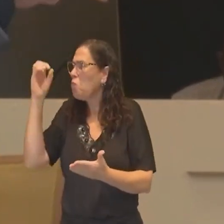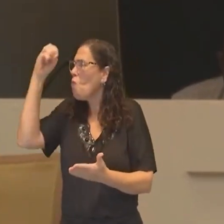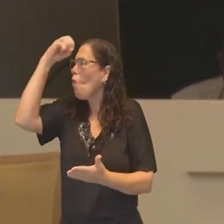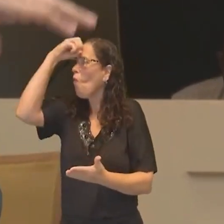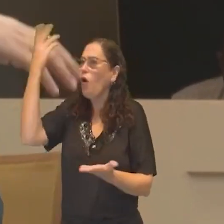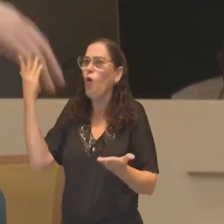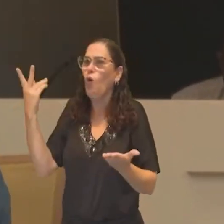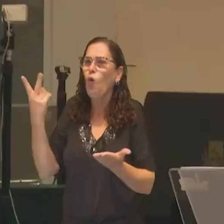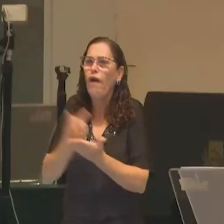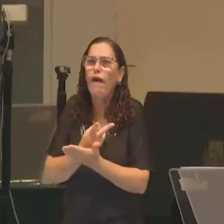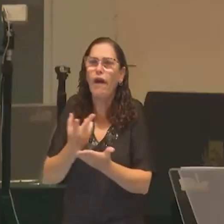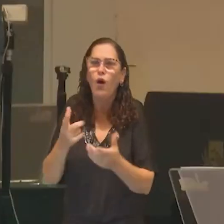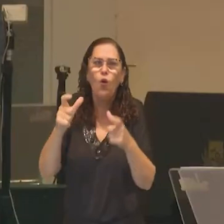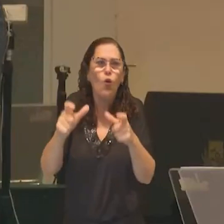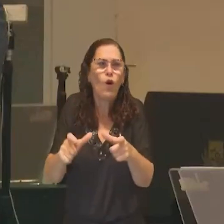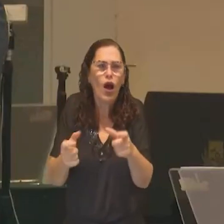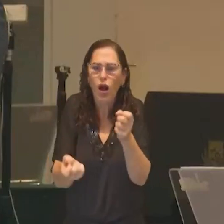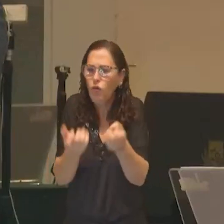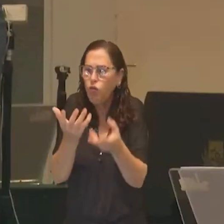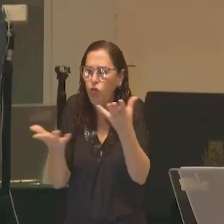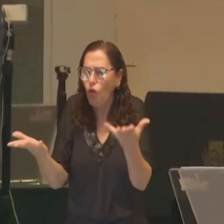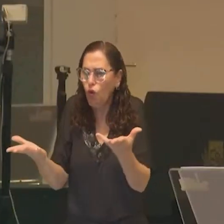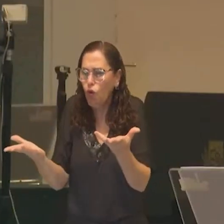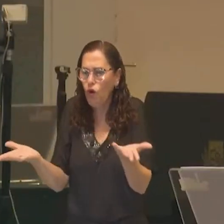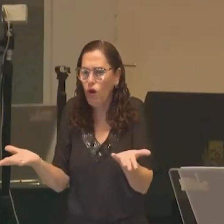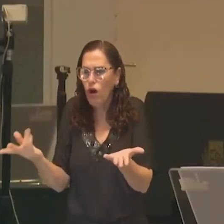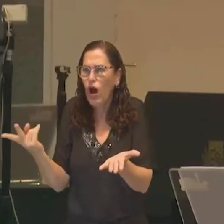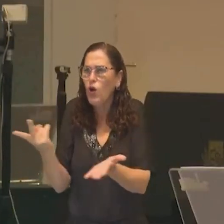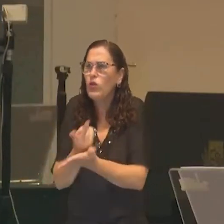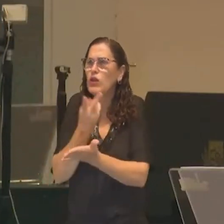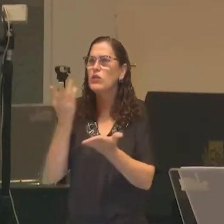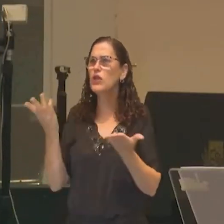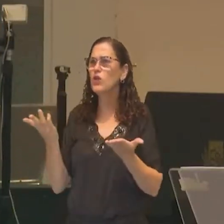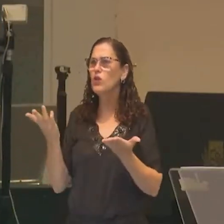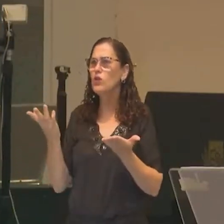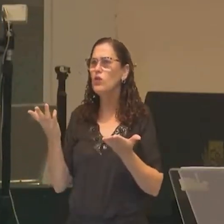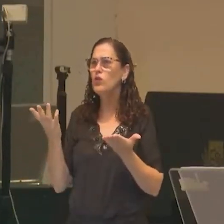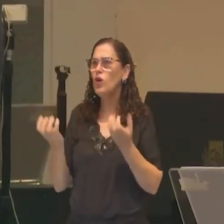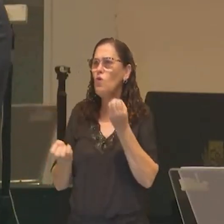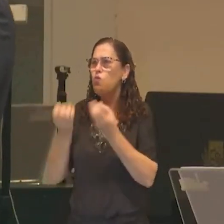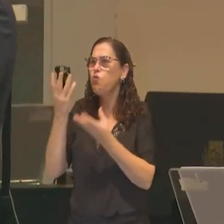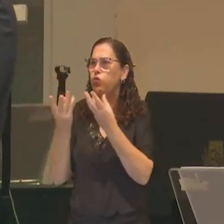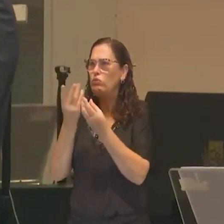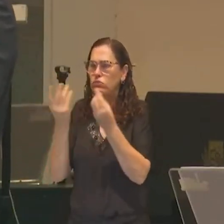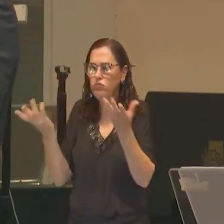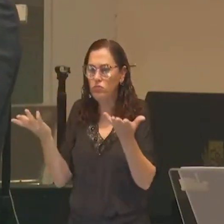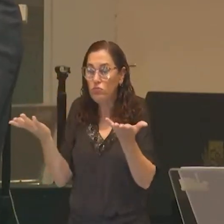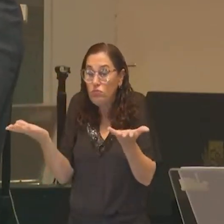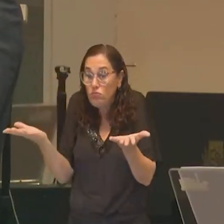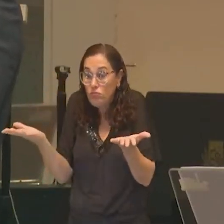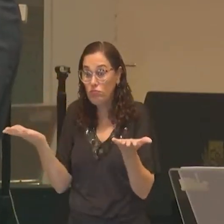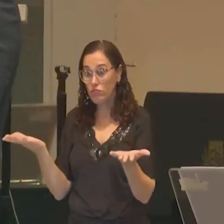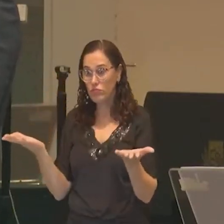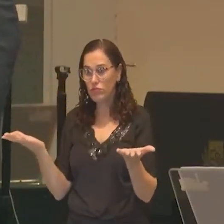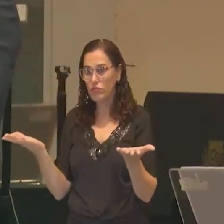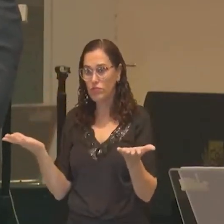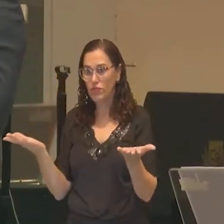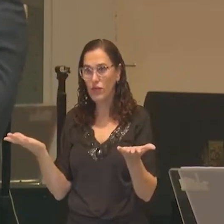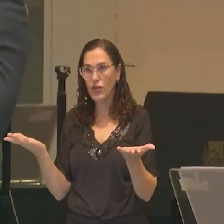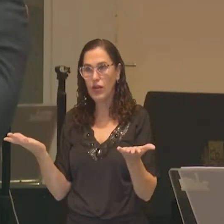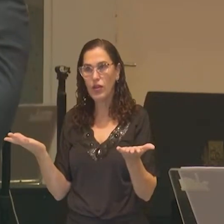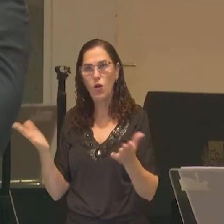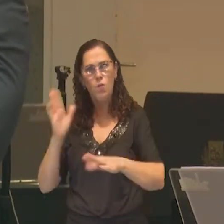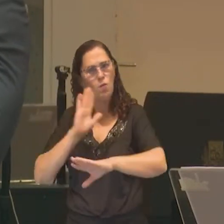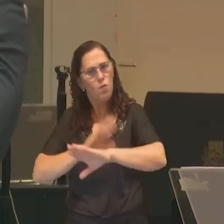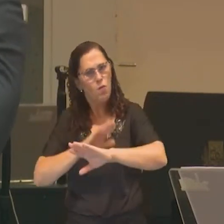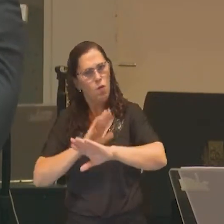vindo, qual é o lugar que houve esse incêndio, essa queimada, enfim. Essas são